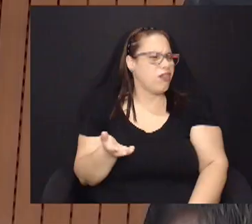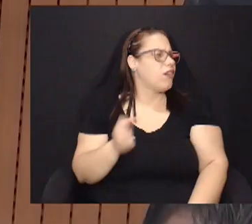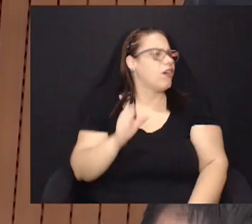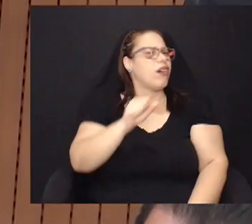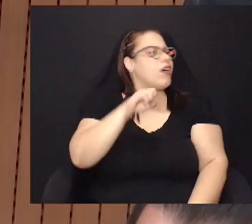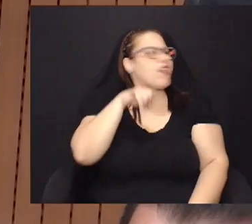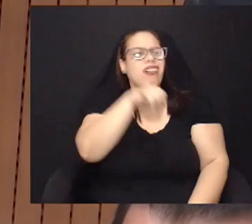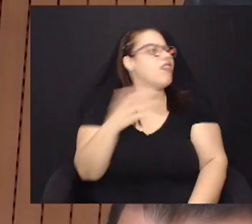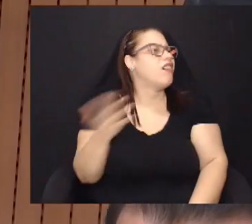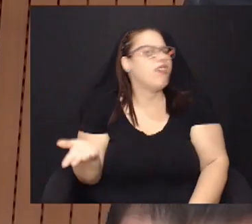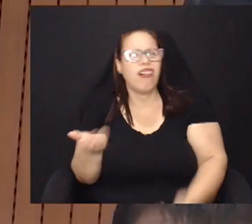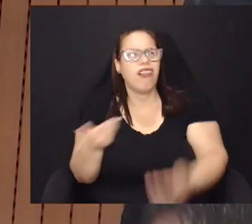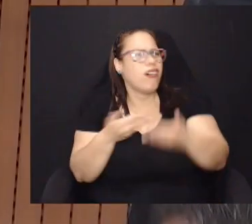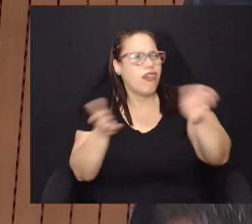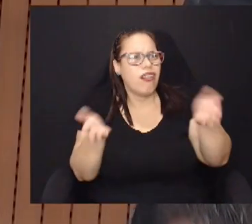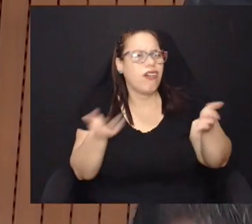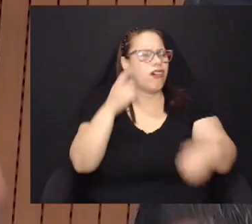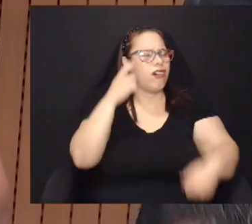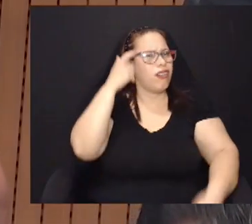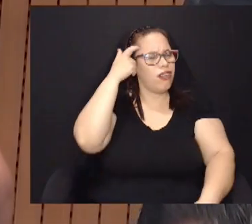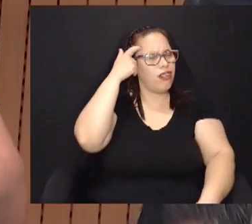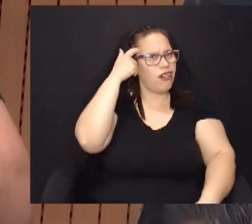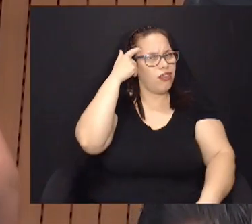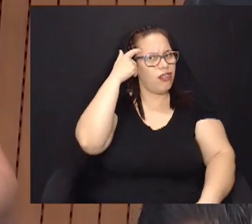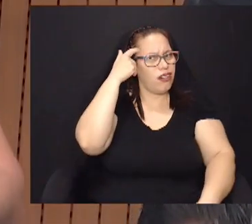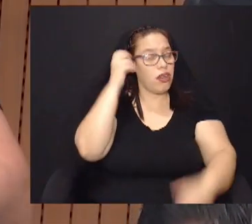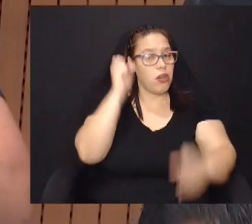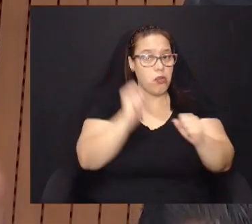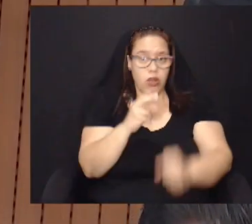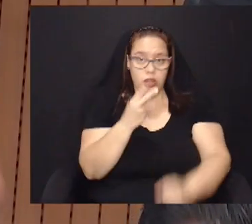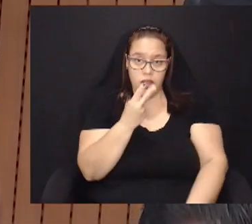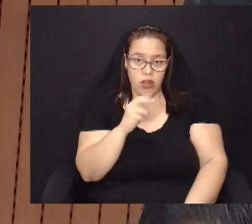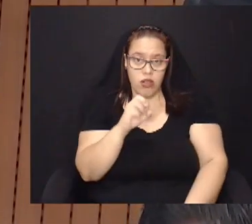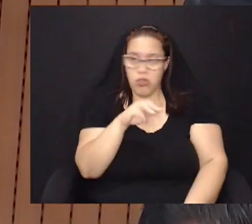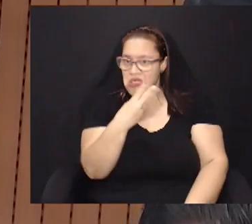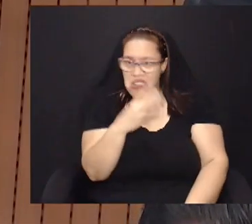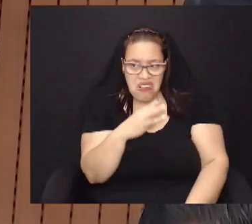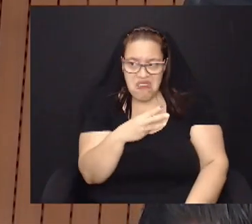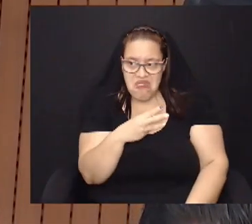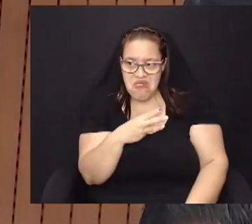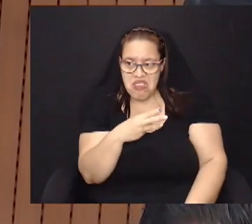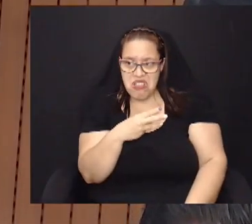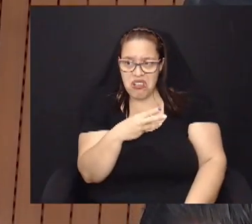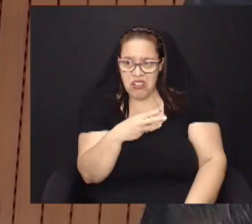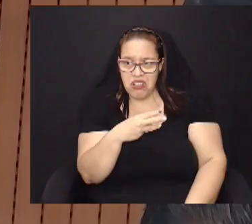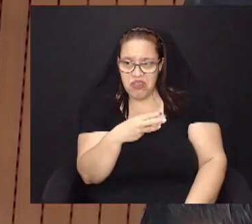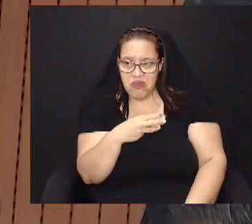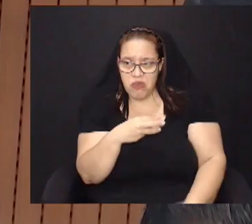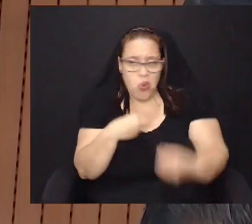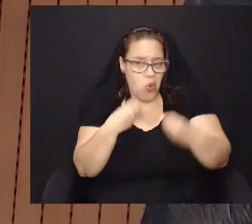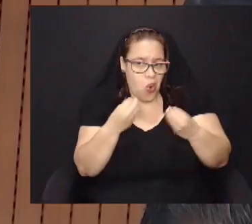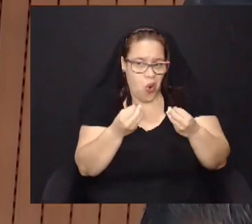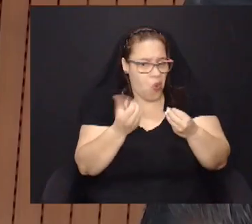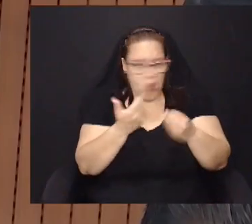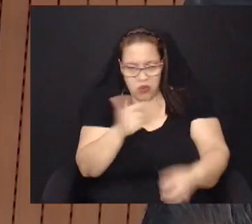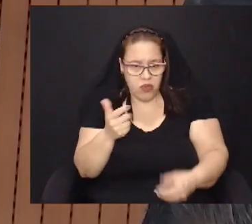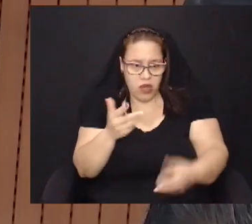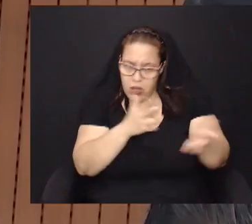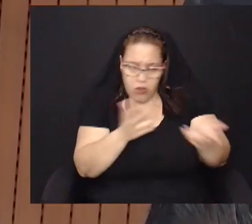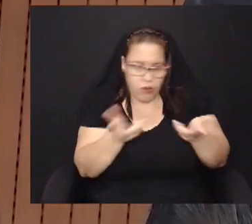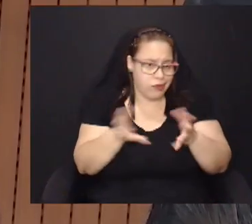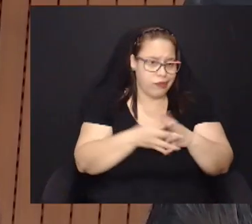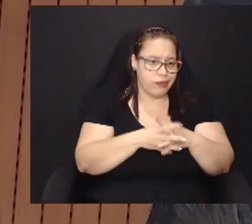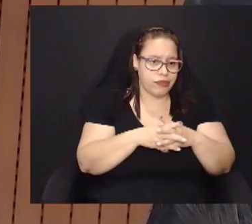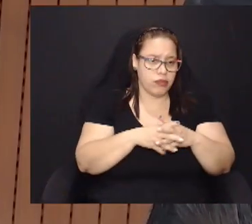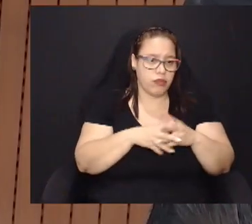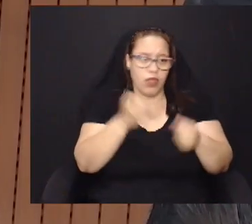se abre, né, ali que a gente pode ter o secundário e o terceiro com ou sem entretenimento, para mim é a mesma coisa. Então, gostaria de